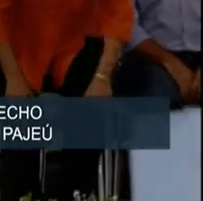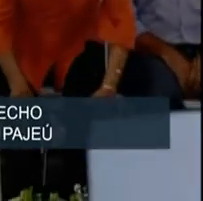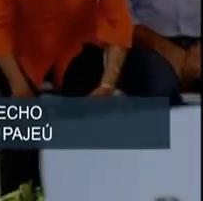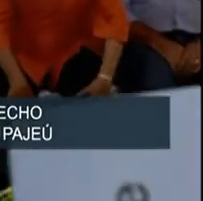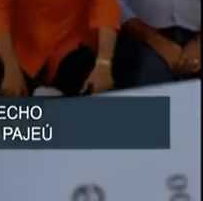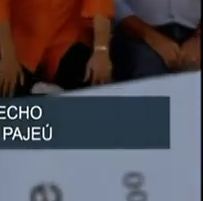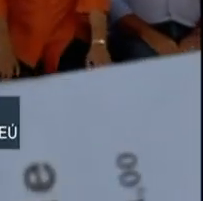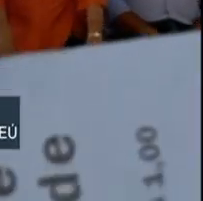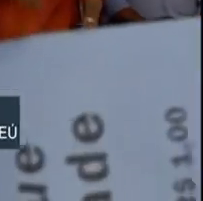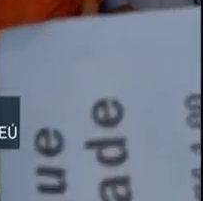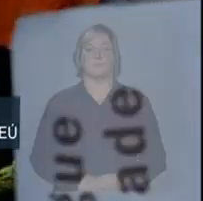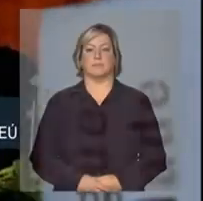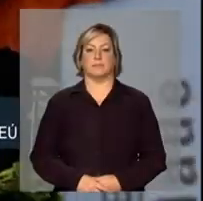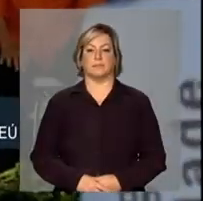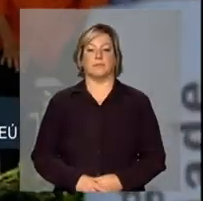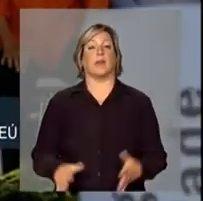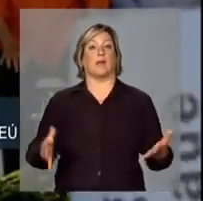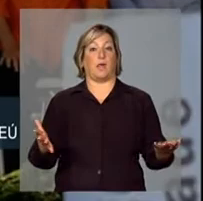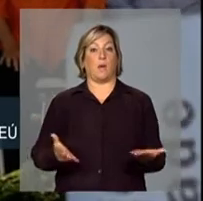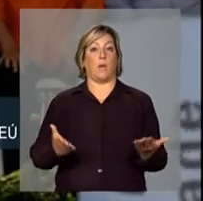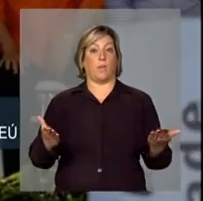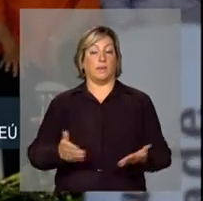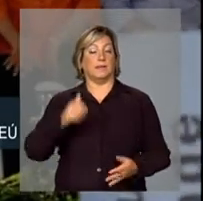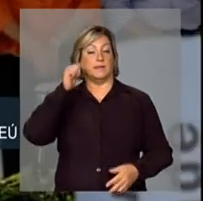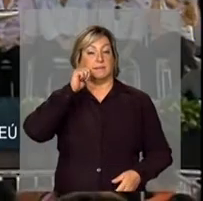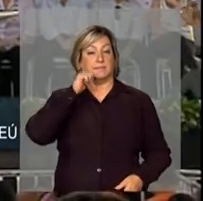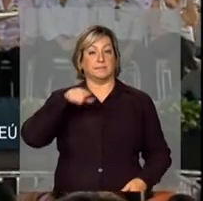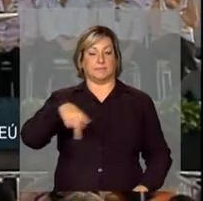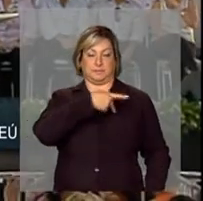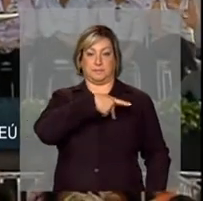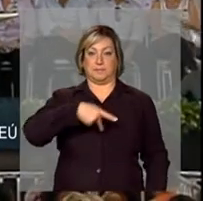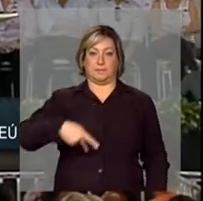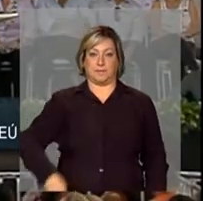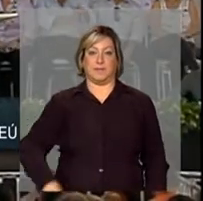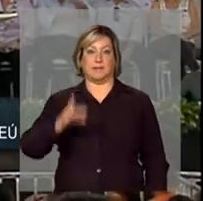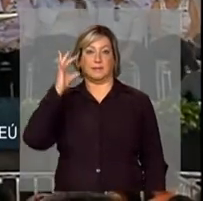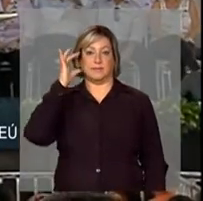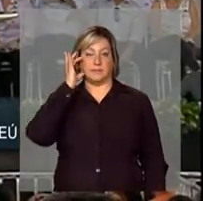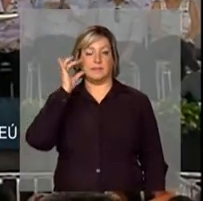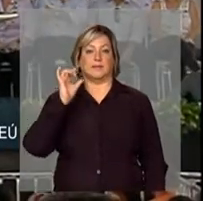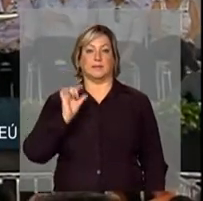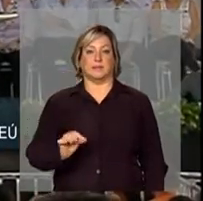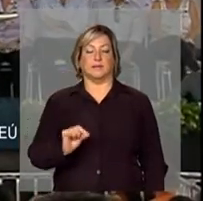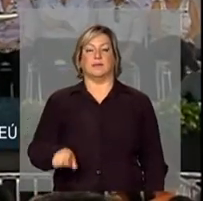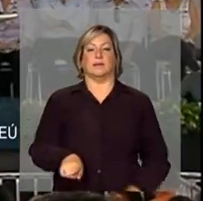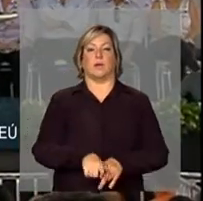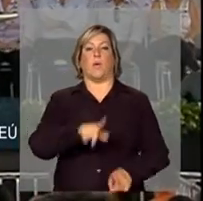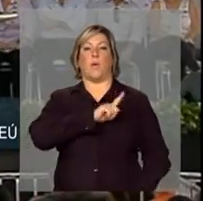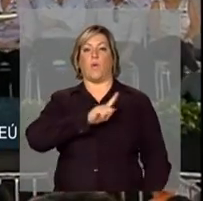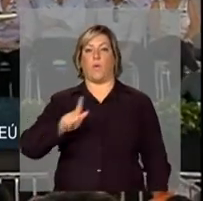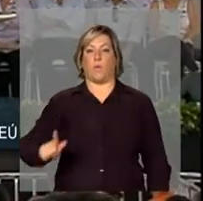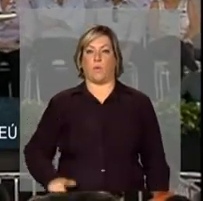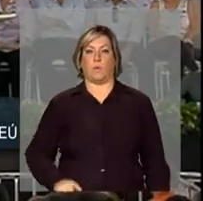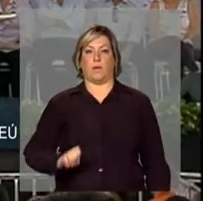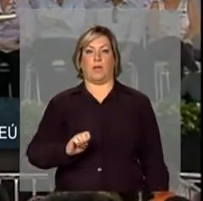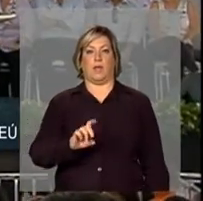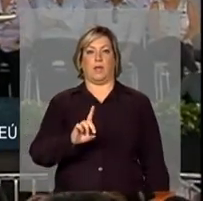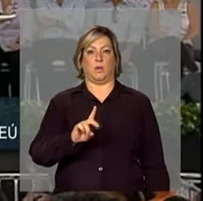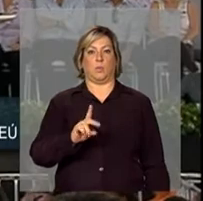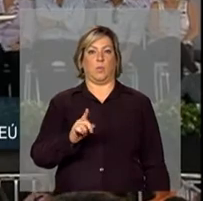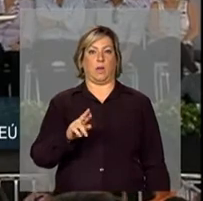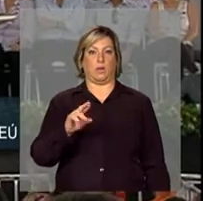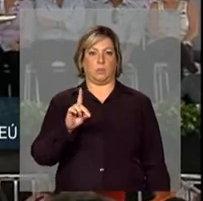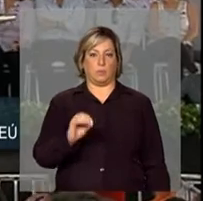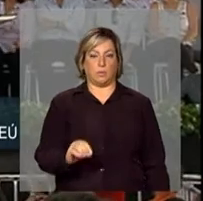E neste momento, a senhora presidenta da República, o governador Eduardo Campos e os ministros de